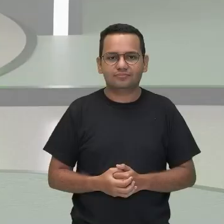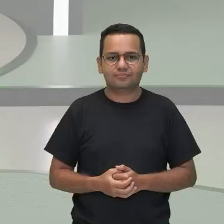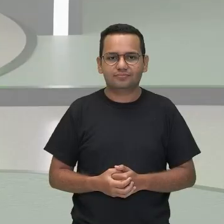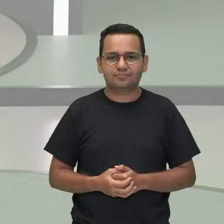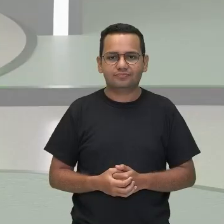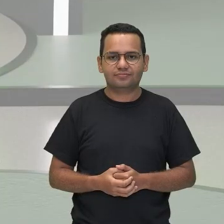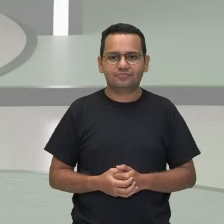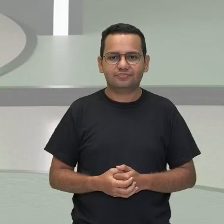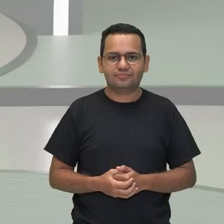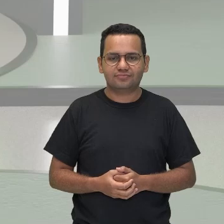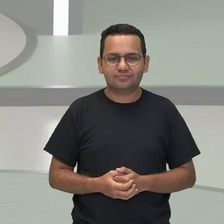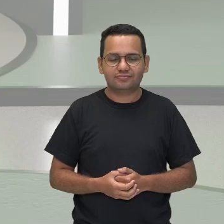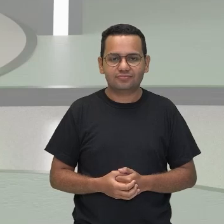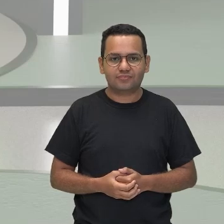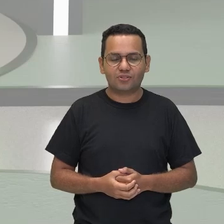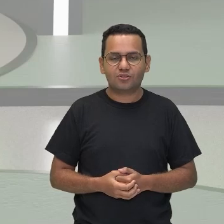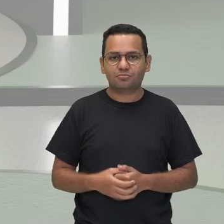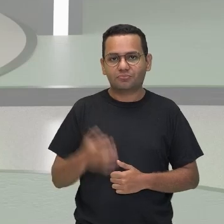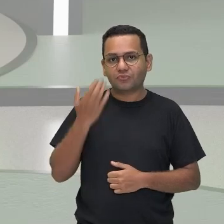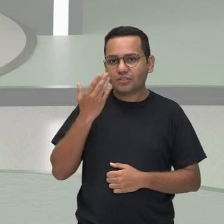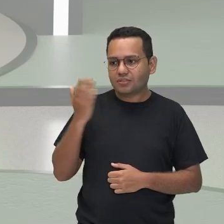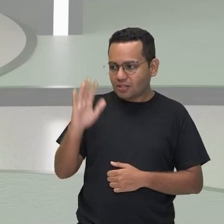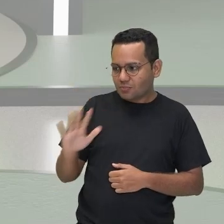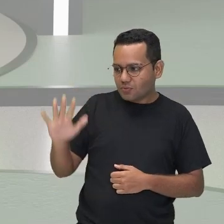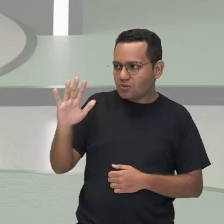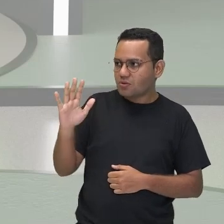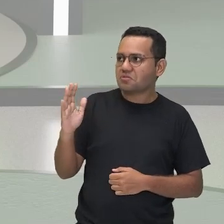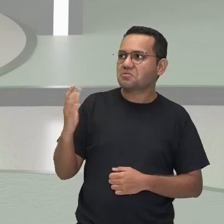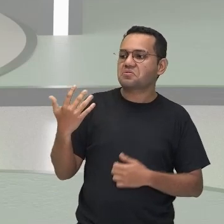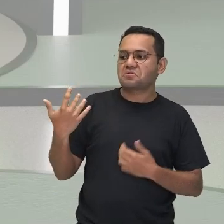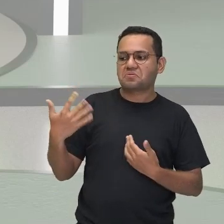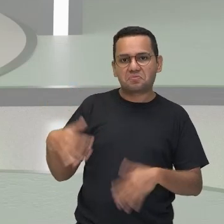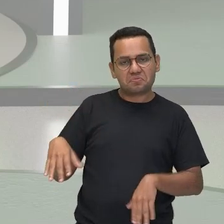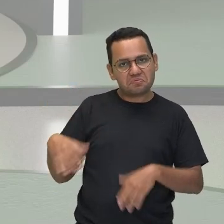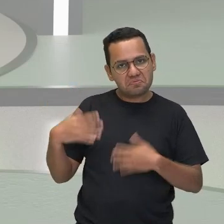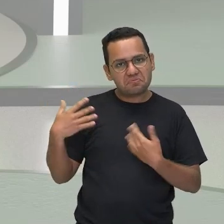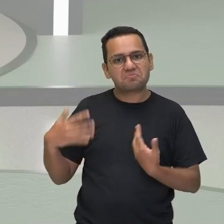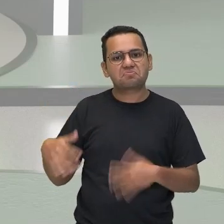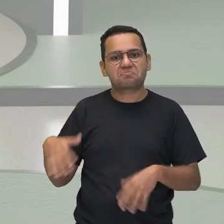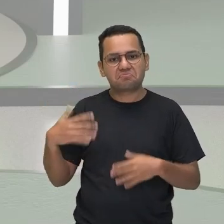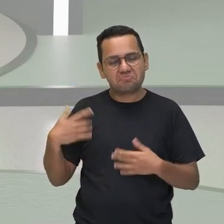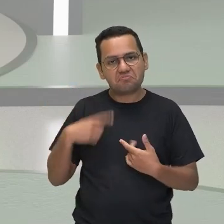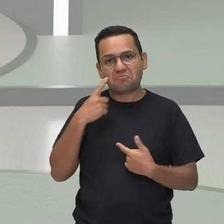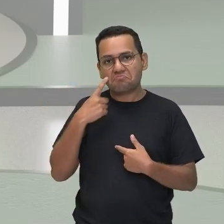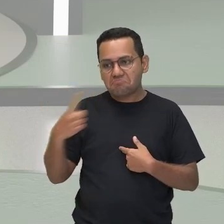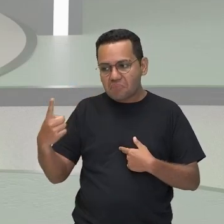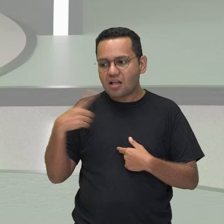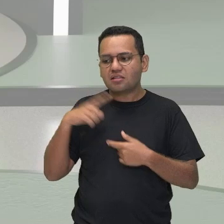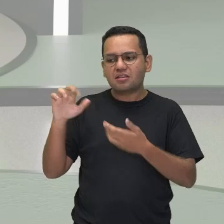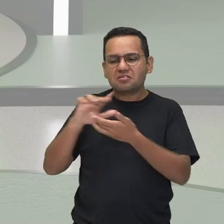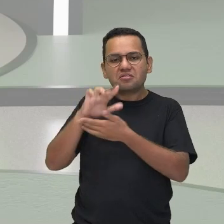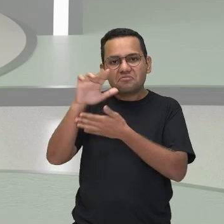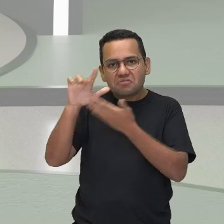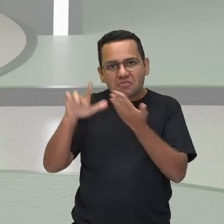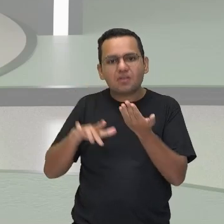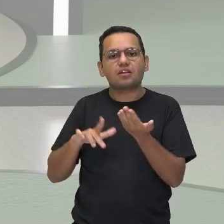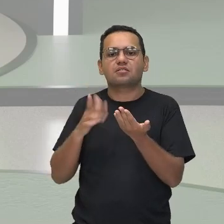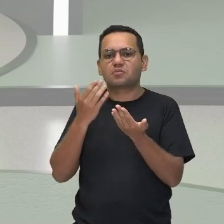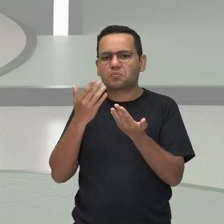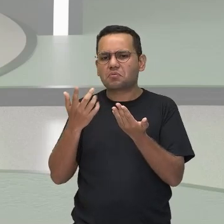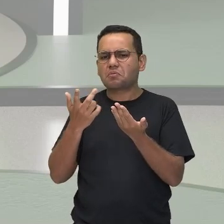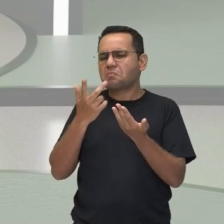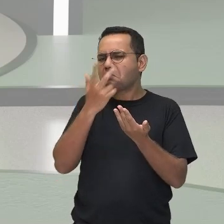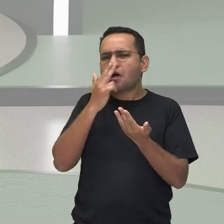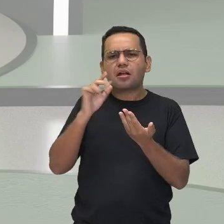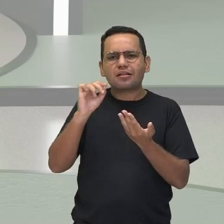Eita, olha só o que tem aqui do meu lado, né? Um prato com muitas coisas deliciosas aí, parece ser um feijão tropeiro,